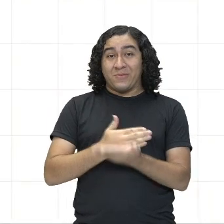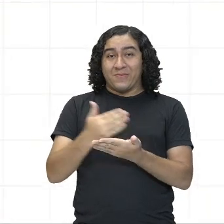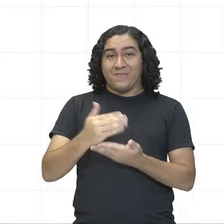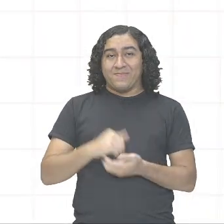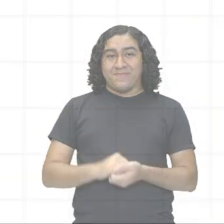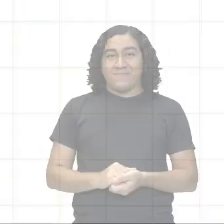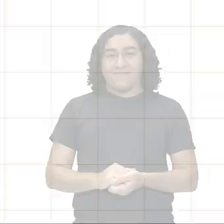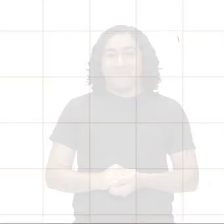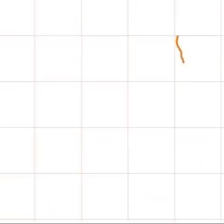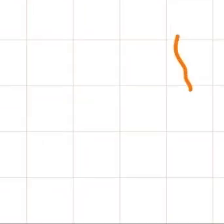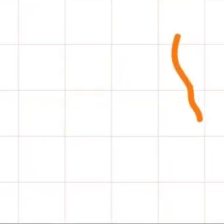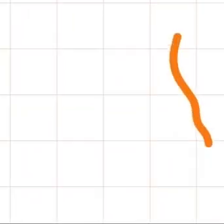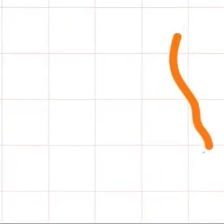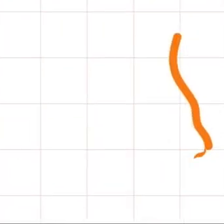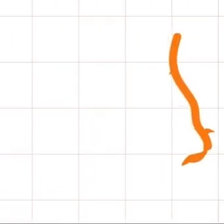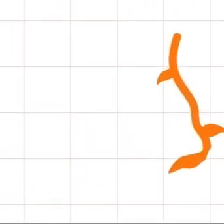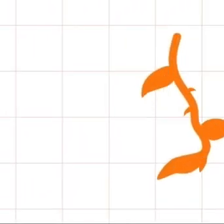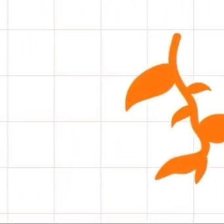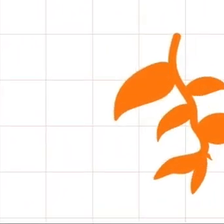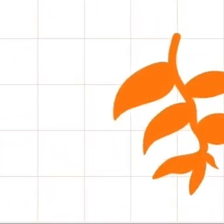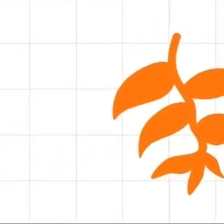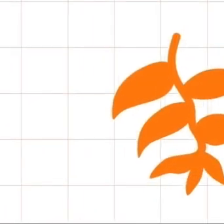aula?